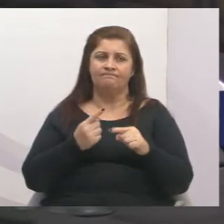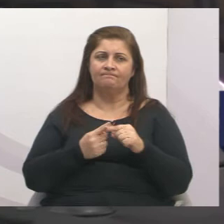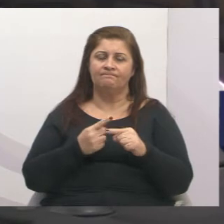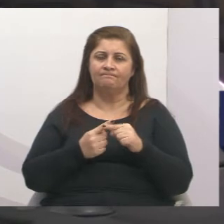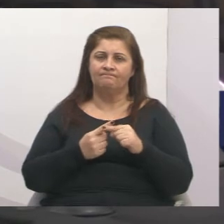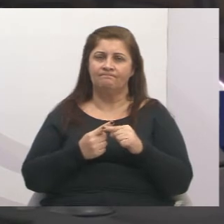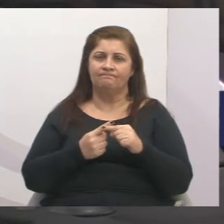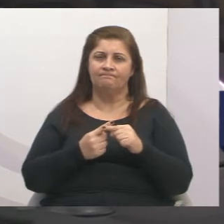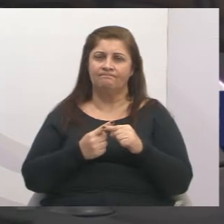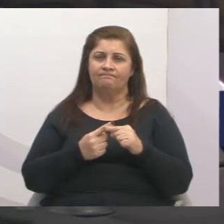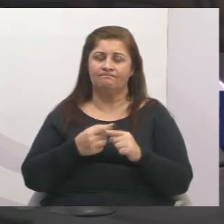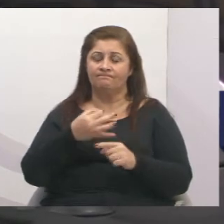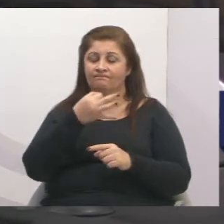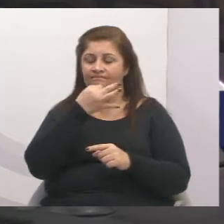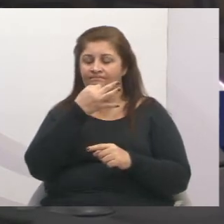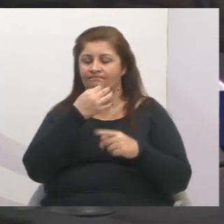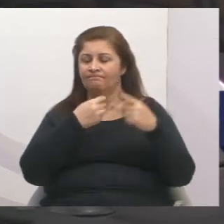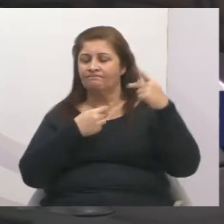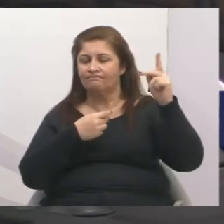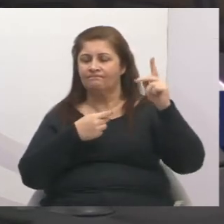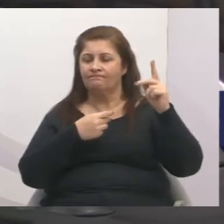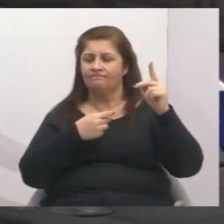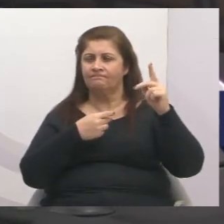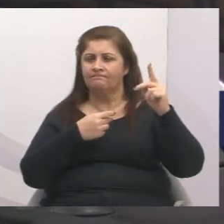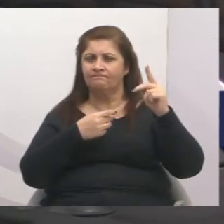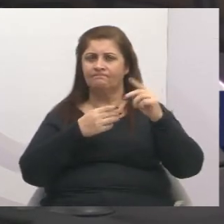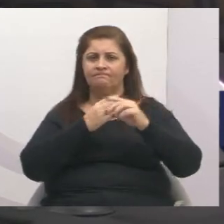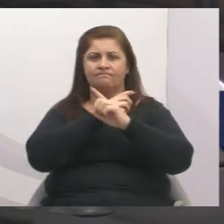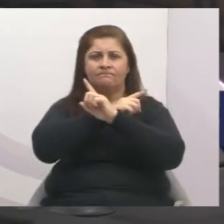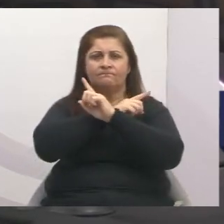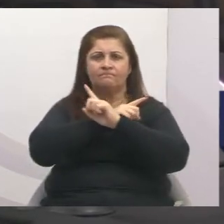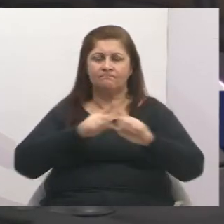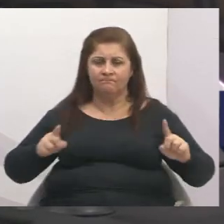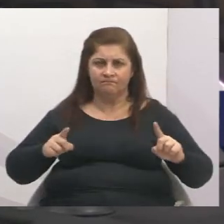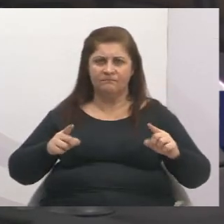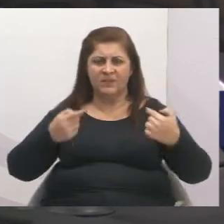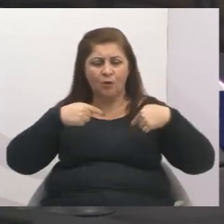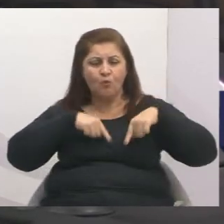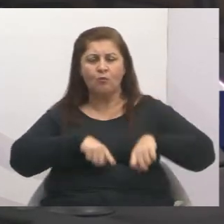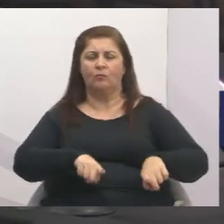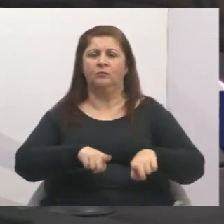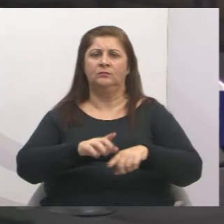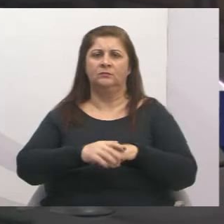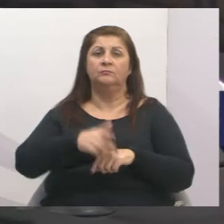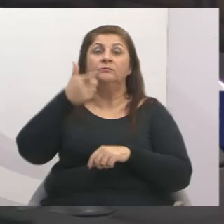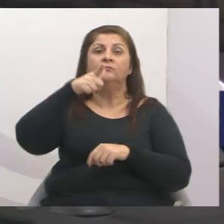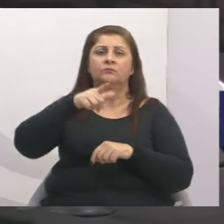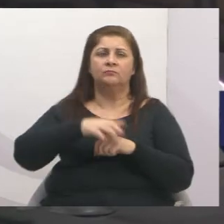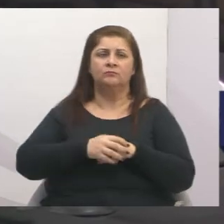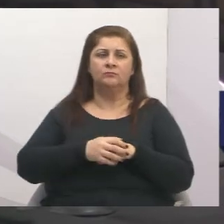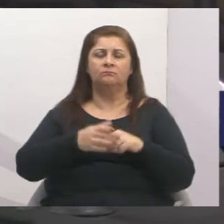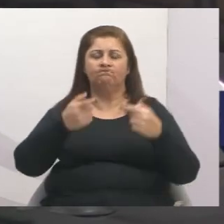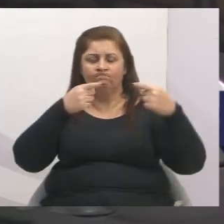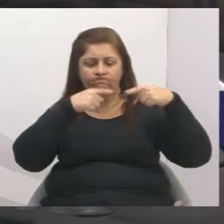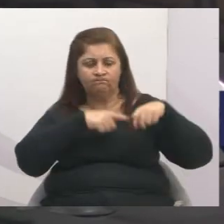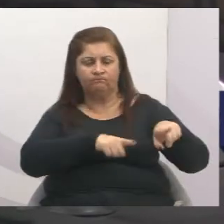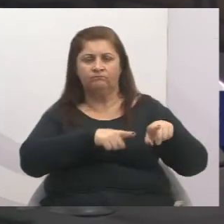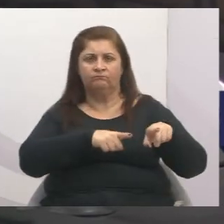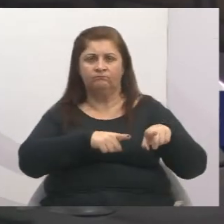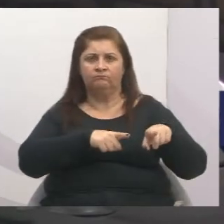minha maneira de protestar contra esses deputados e senadores que, repito, são leões